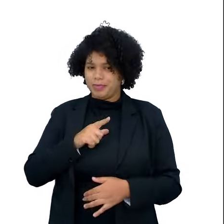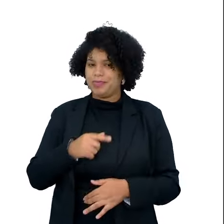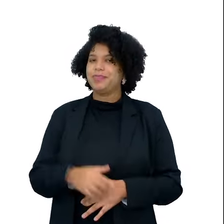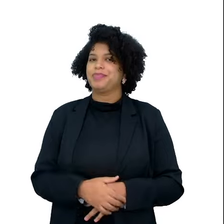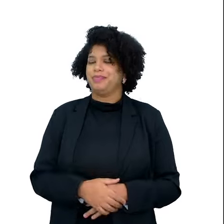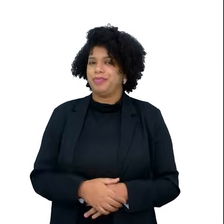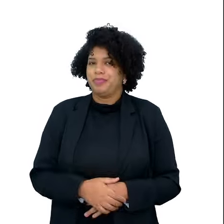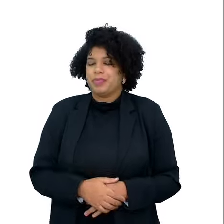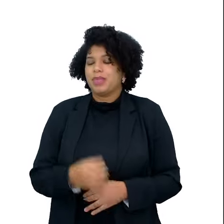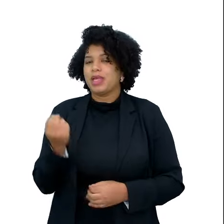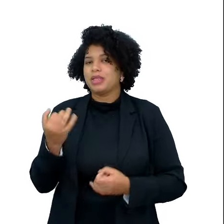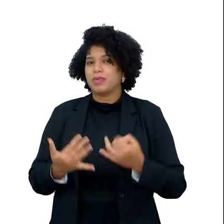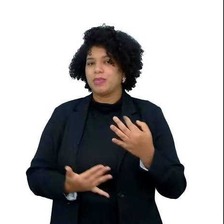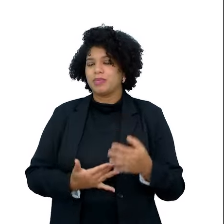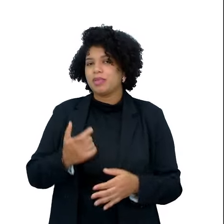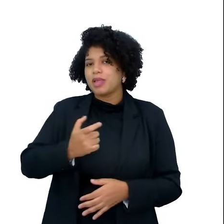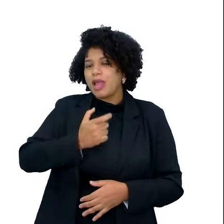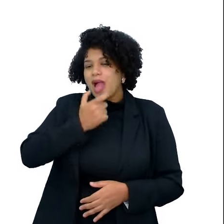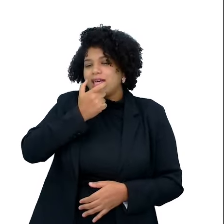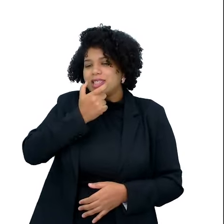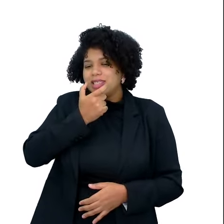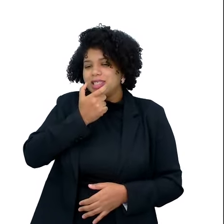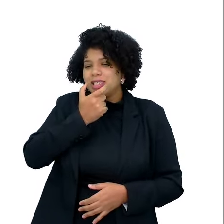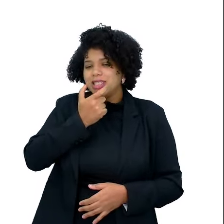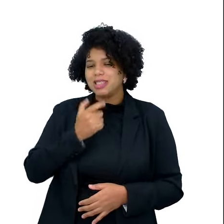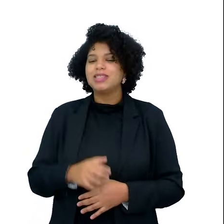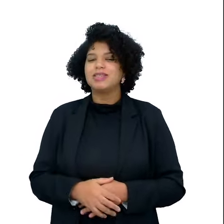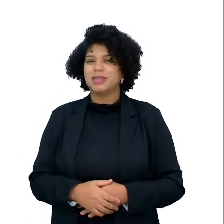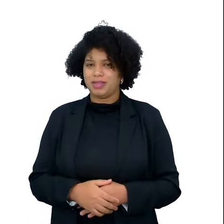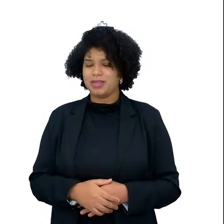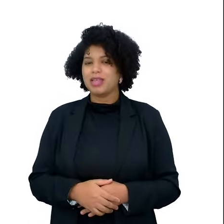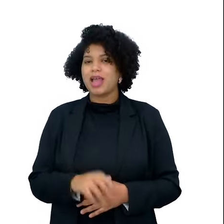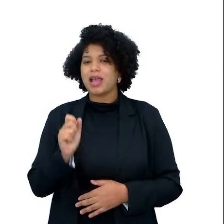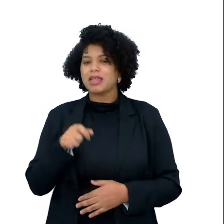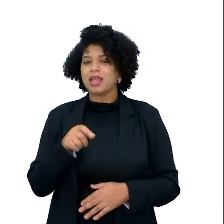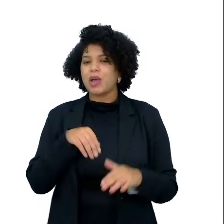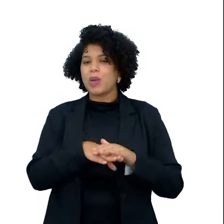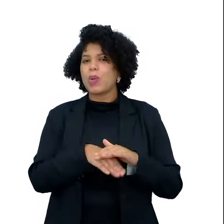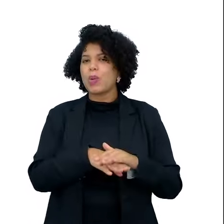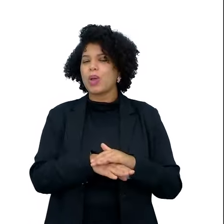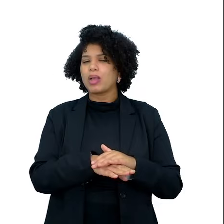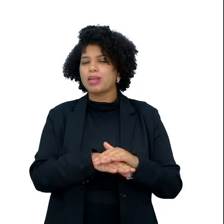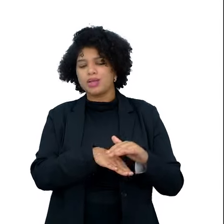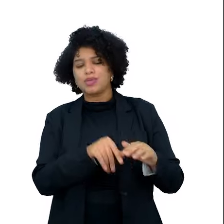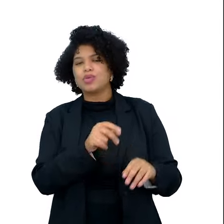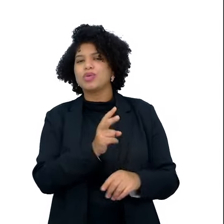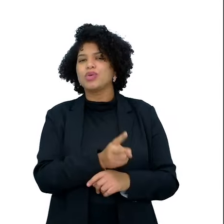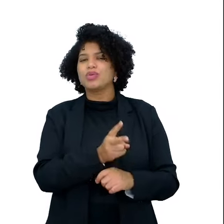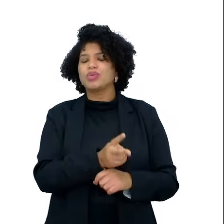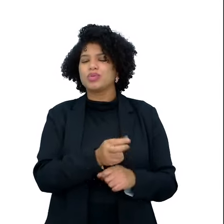explica como que o biscoito, pode ser conservado por mais tempo.